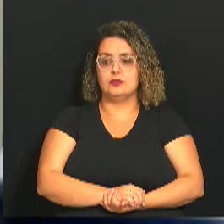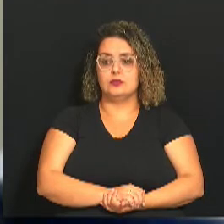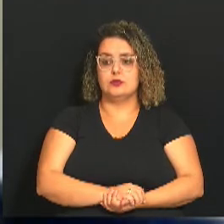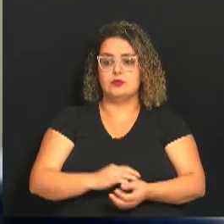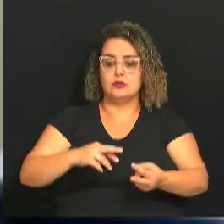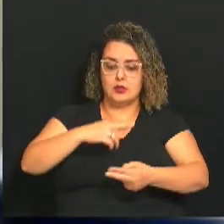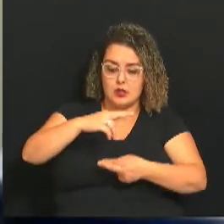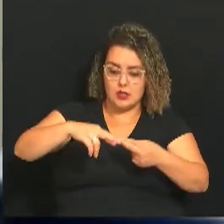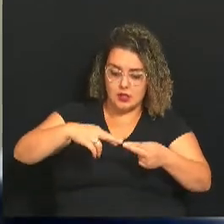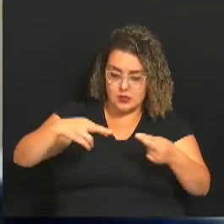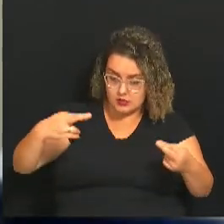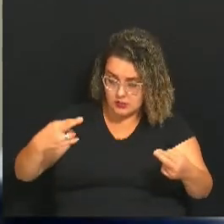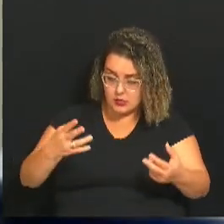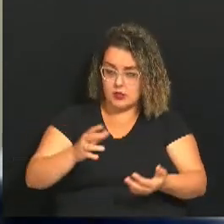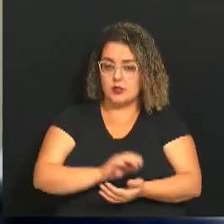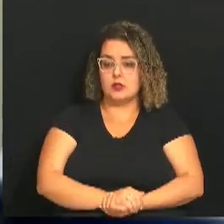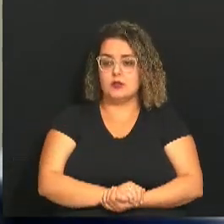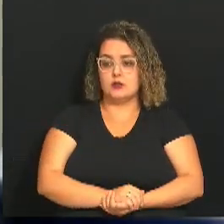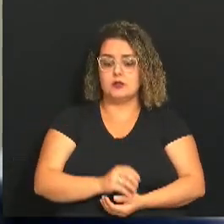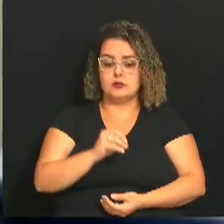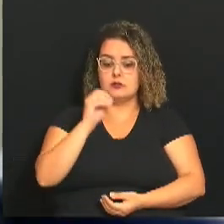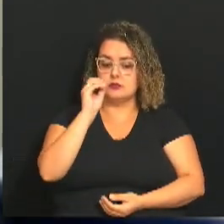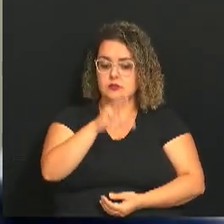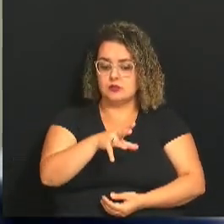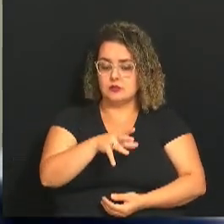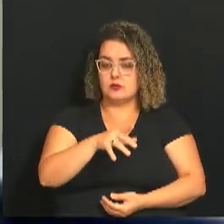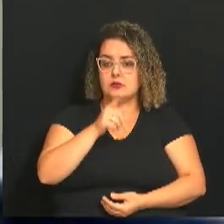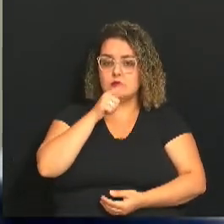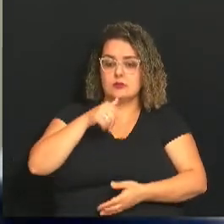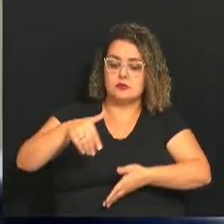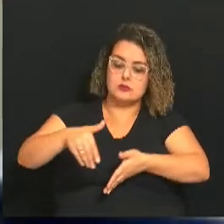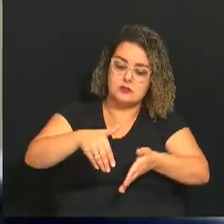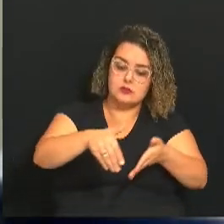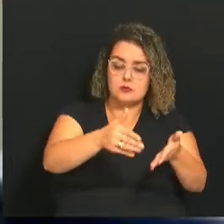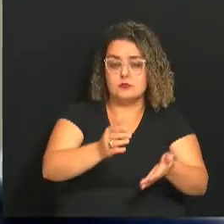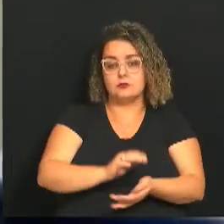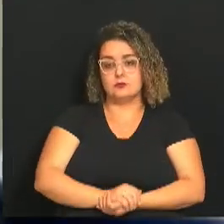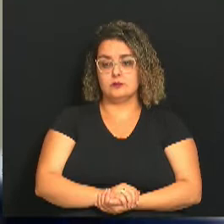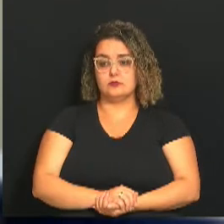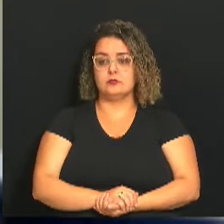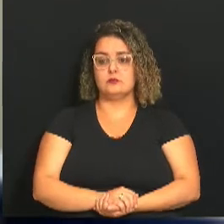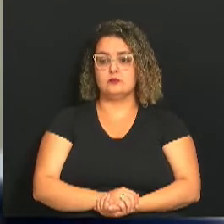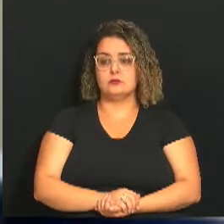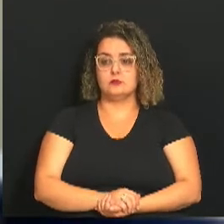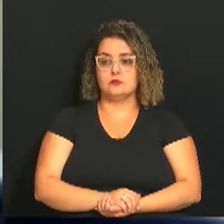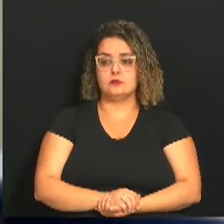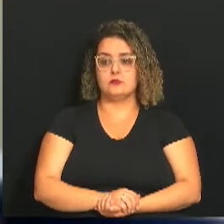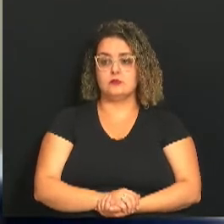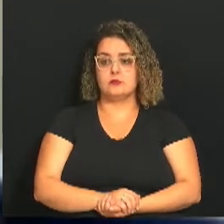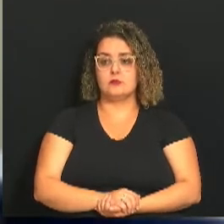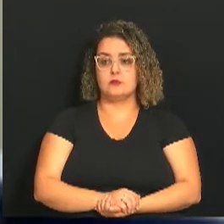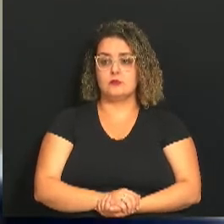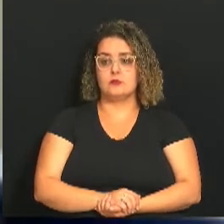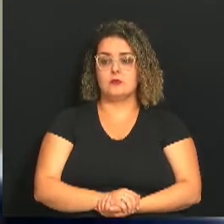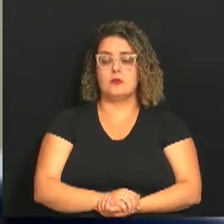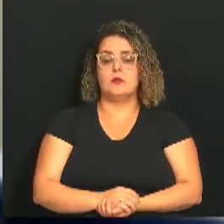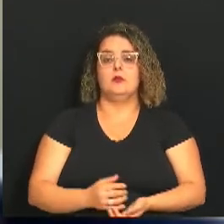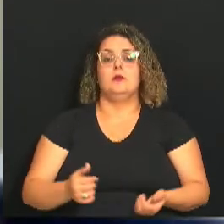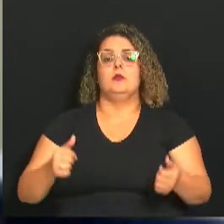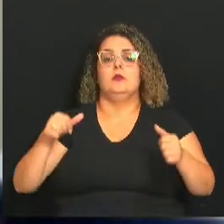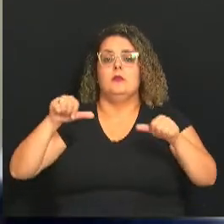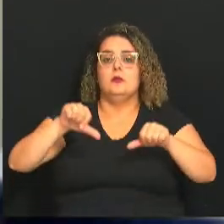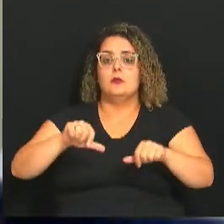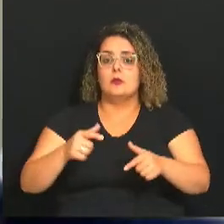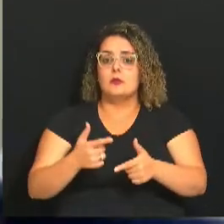né? E ele é jogado na beira do córrego. Então, isso tudo acaba prejudicando bastante. Então,